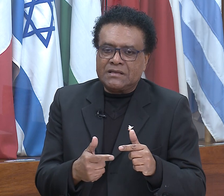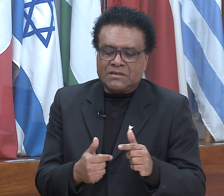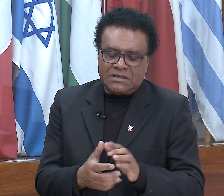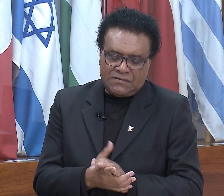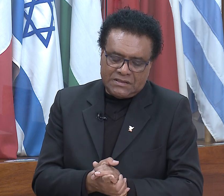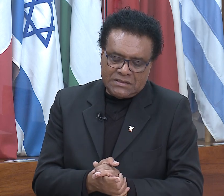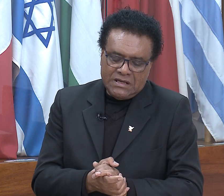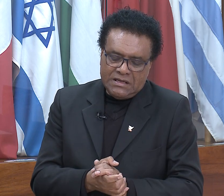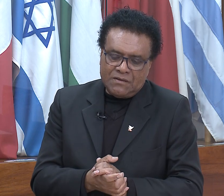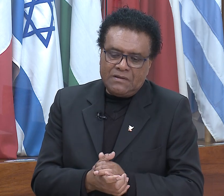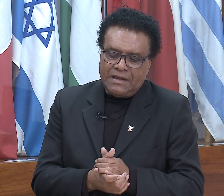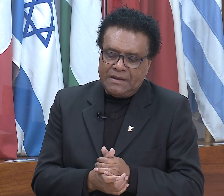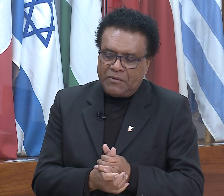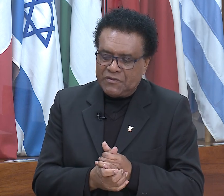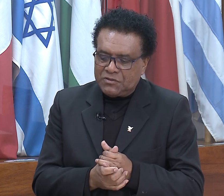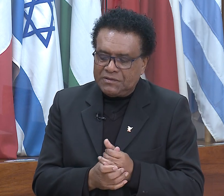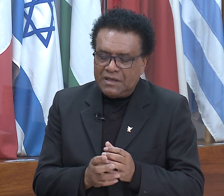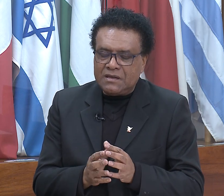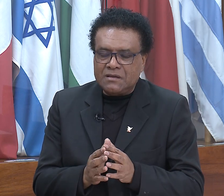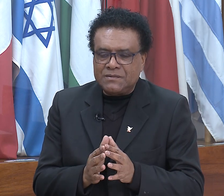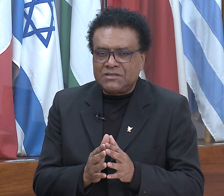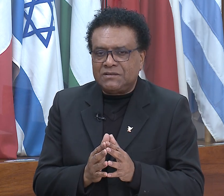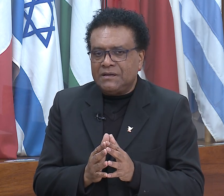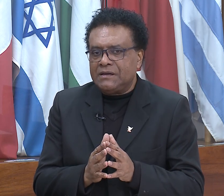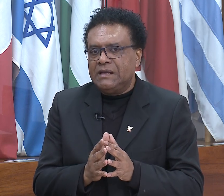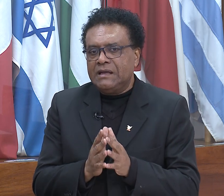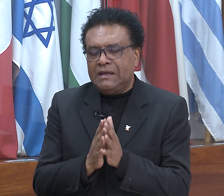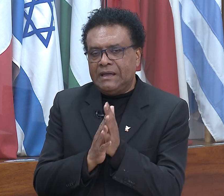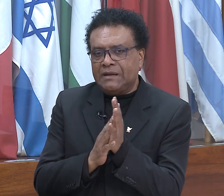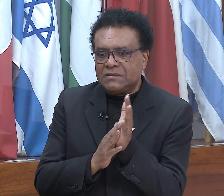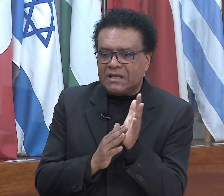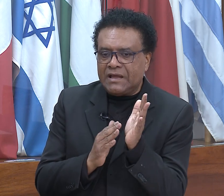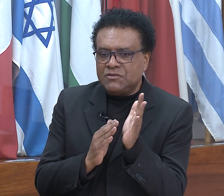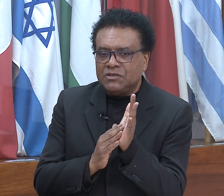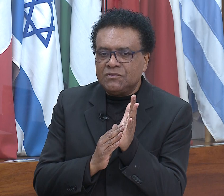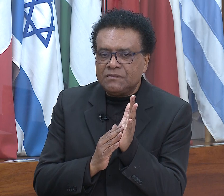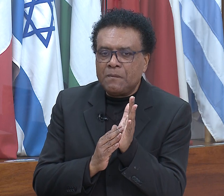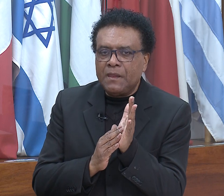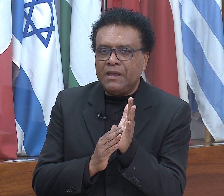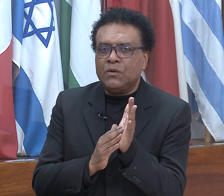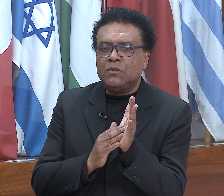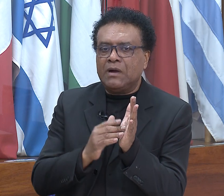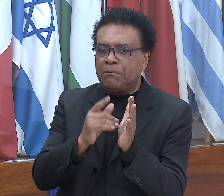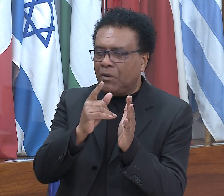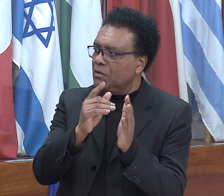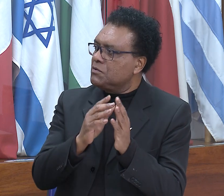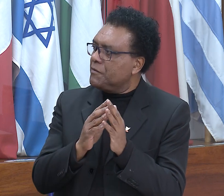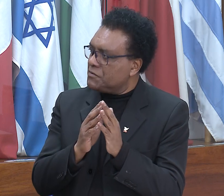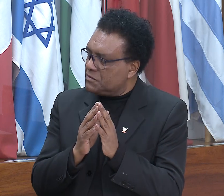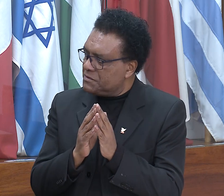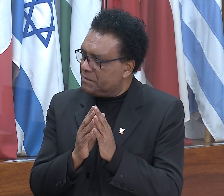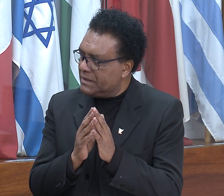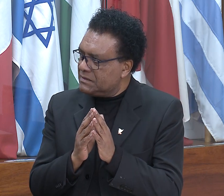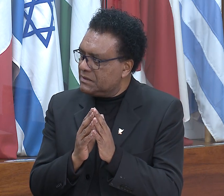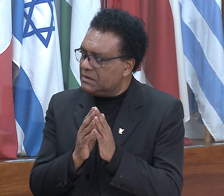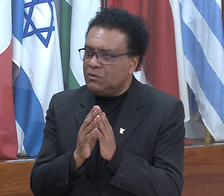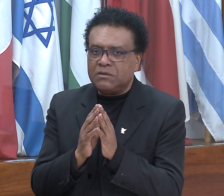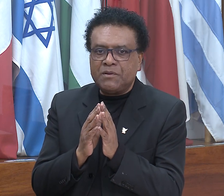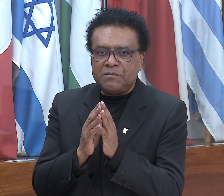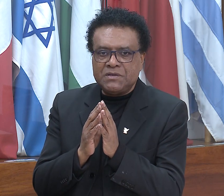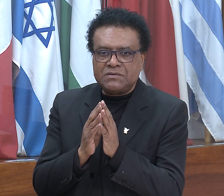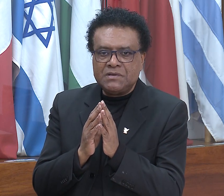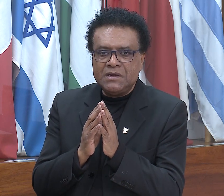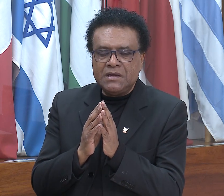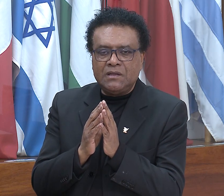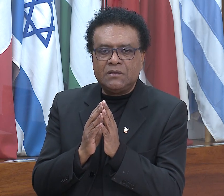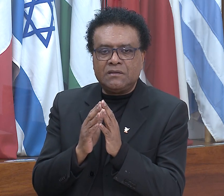das nossas vidas então é professor tem que realmente ter um salário Digno eu apoio dos professores municipais que